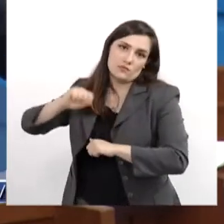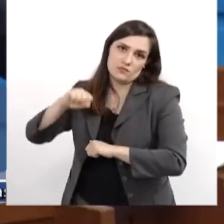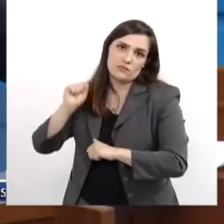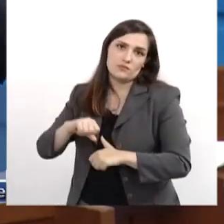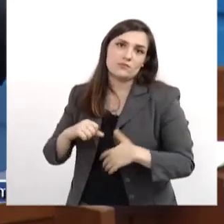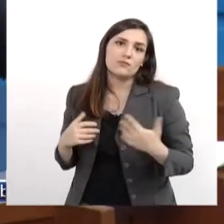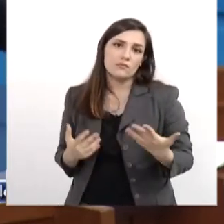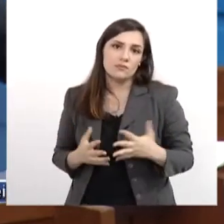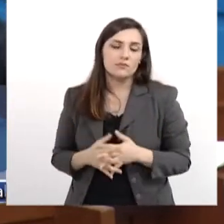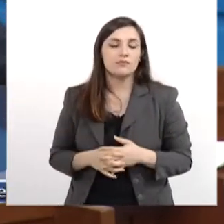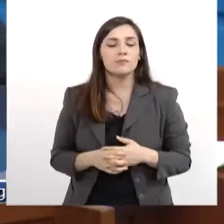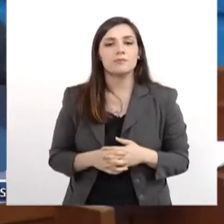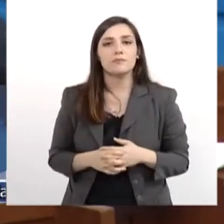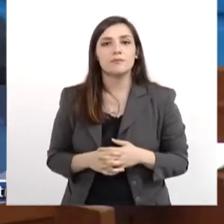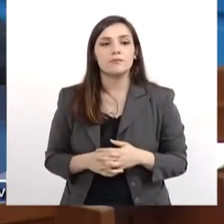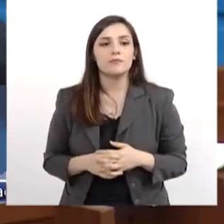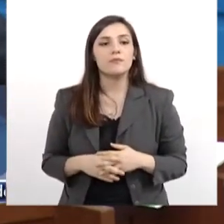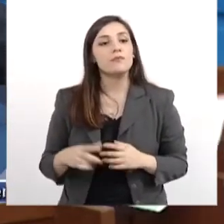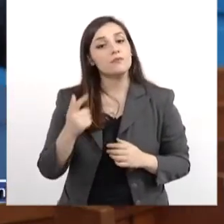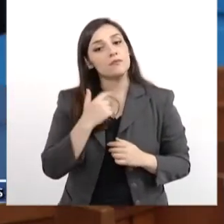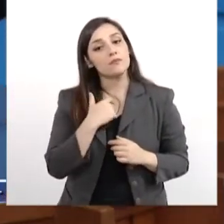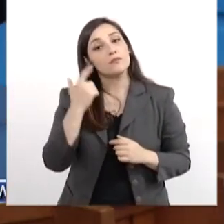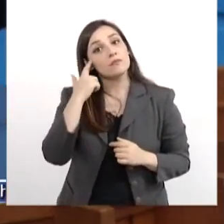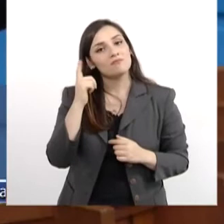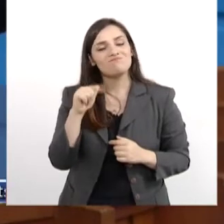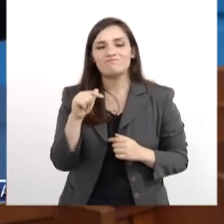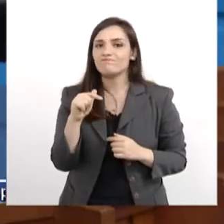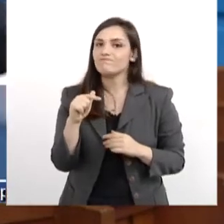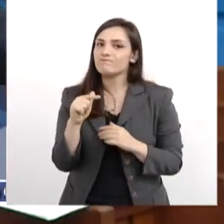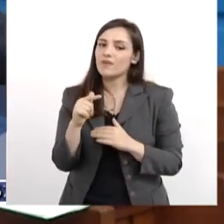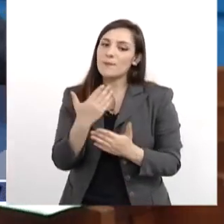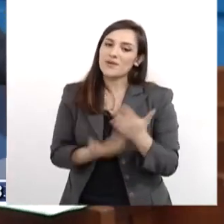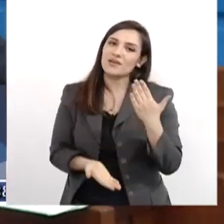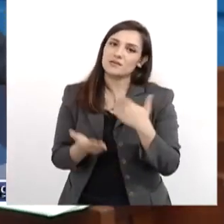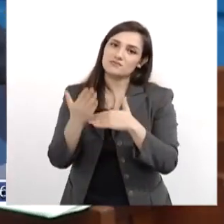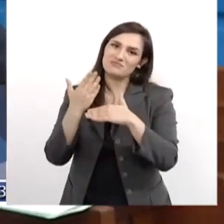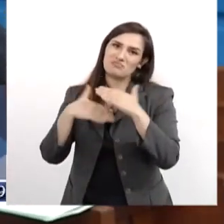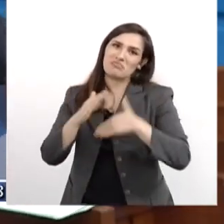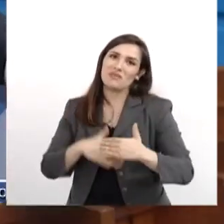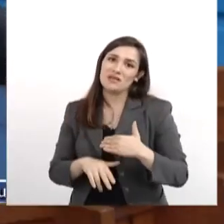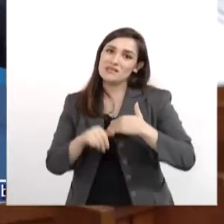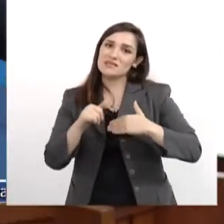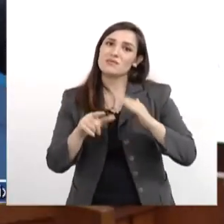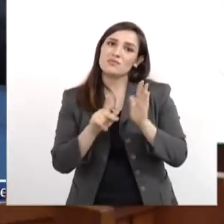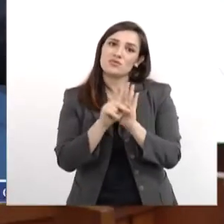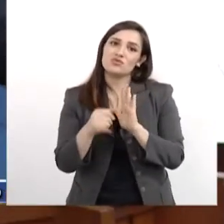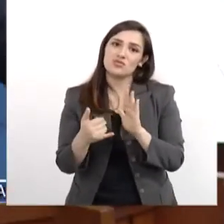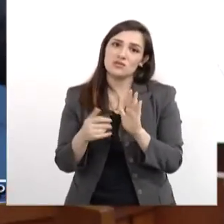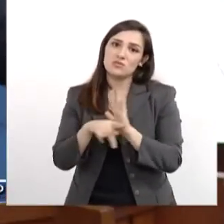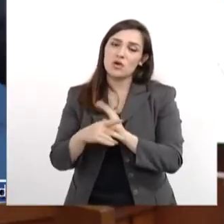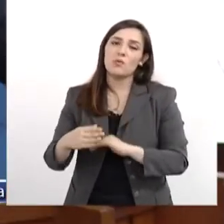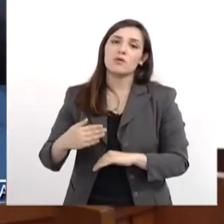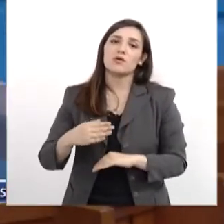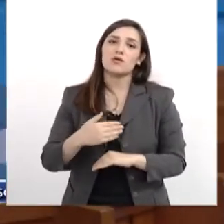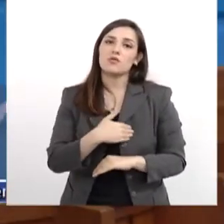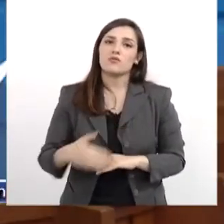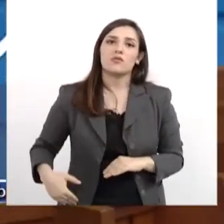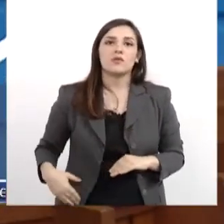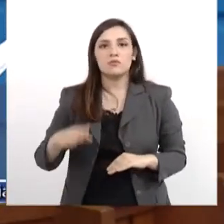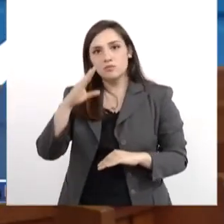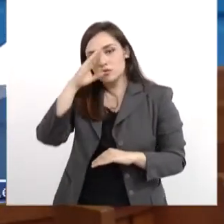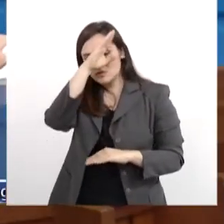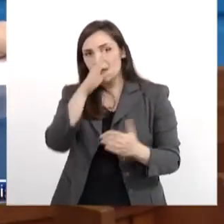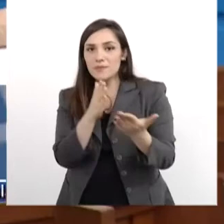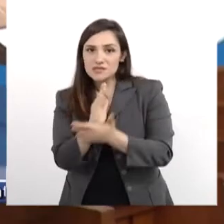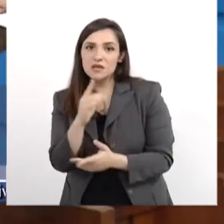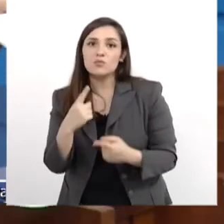empresa, né? Então, acho que é um retrocesso este projeto do governo Bolsonaro, que quer